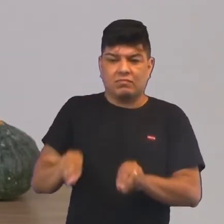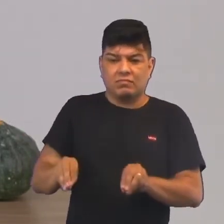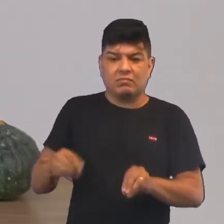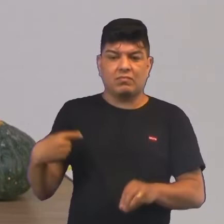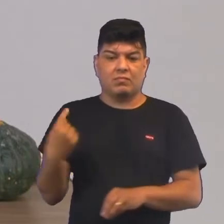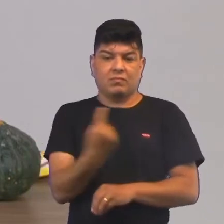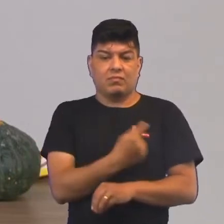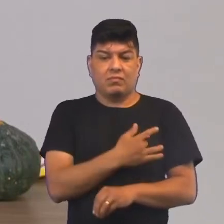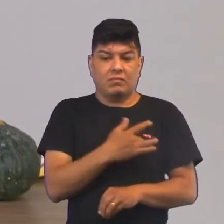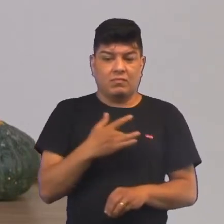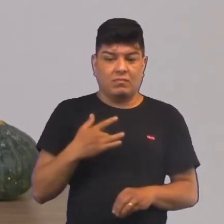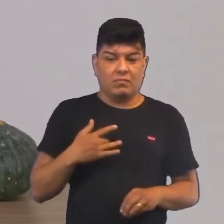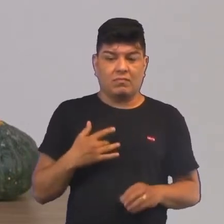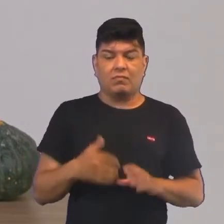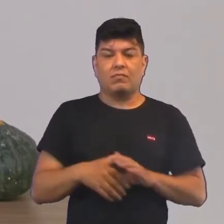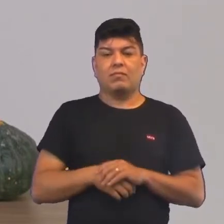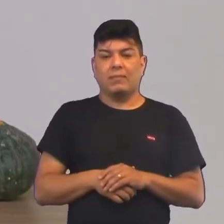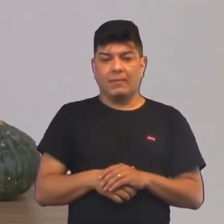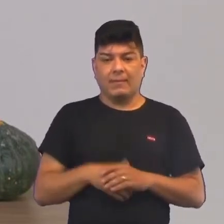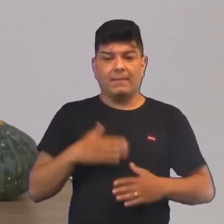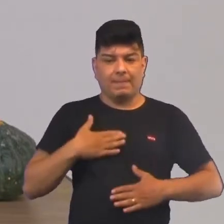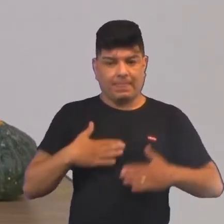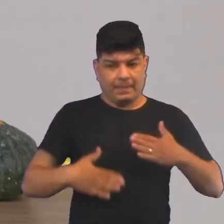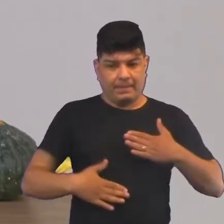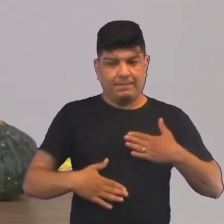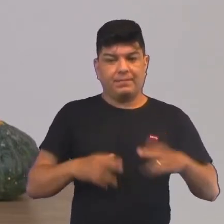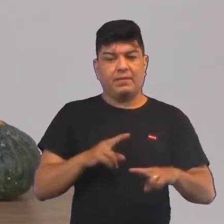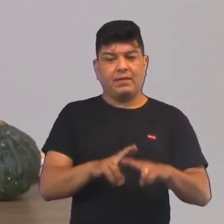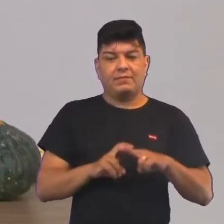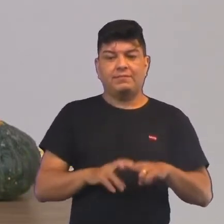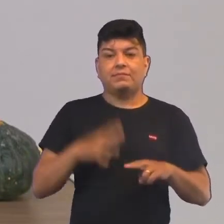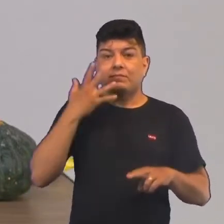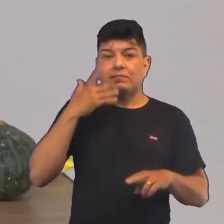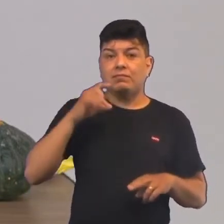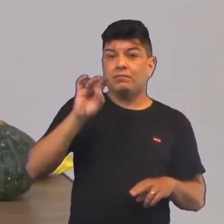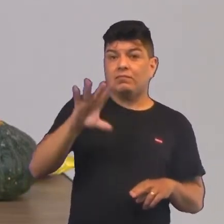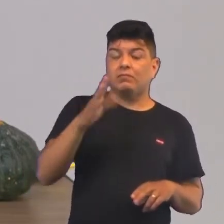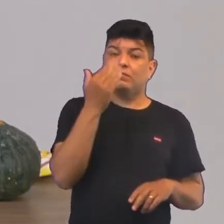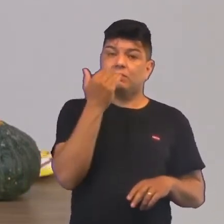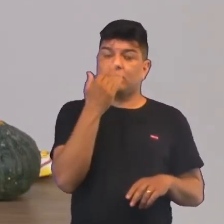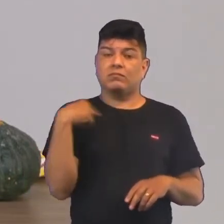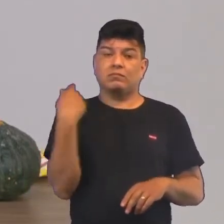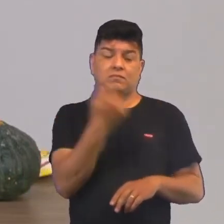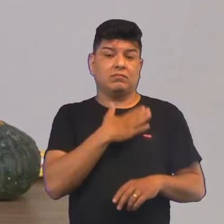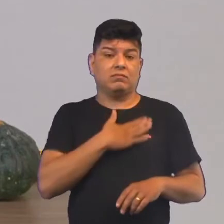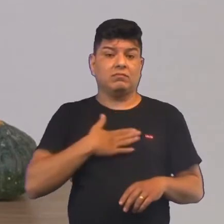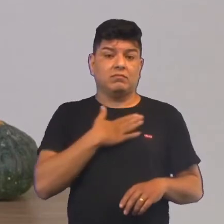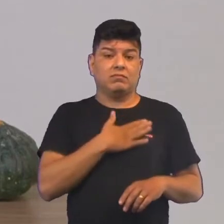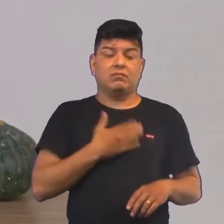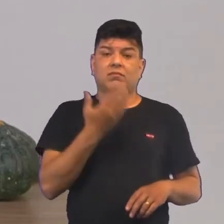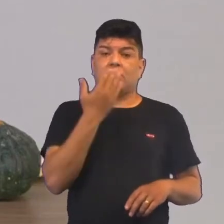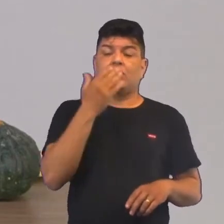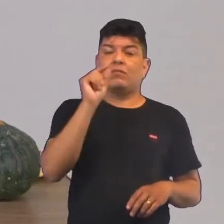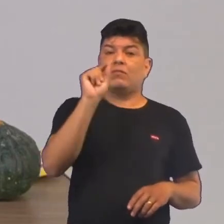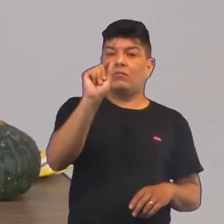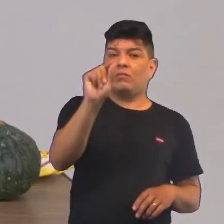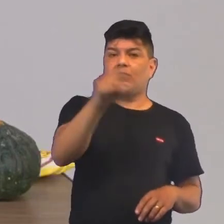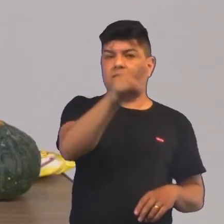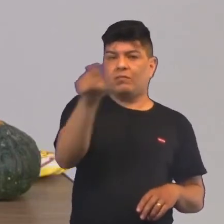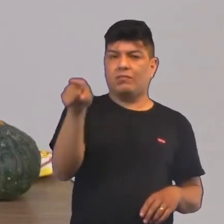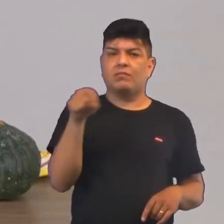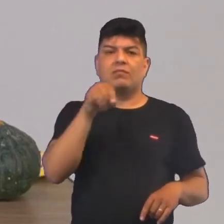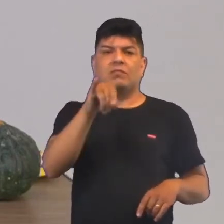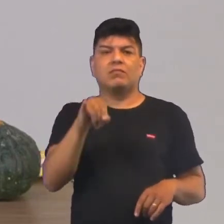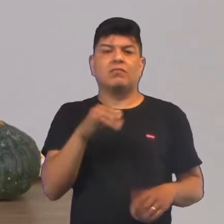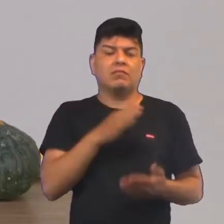nosso corpo. Crianças, vocês sabiam que se passarmos a comer somente o que nós gostamos, nós vamos comer o quê? O que vocês vão